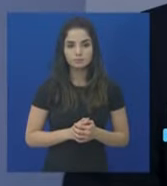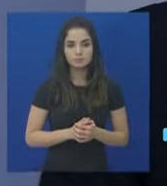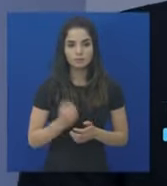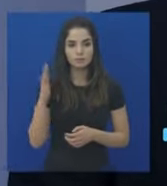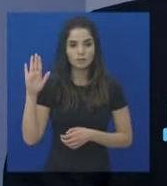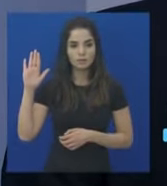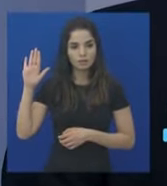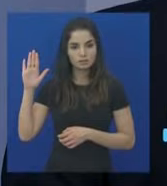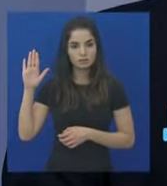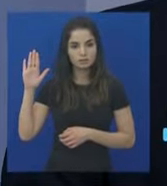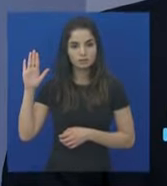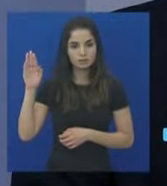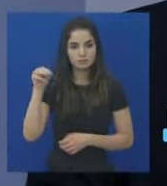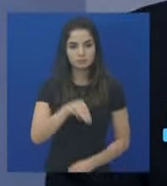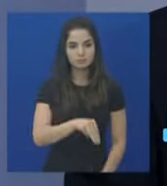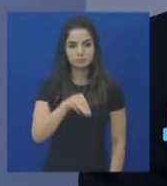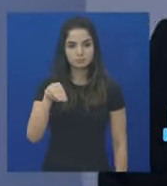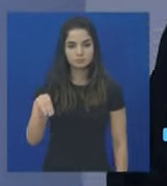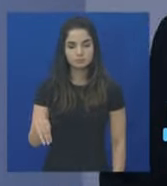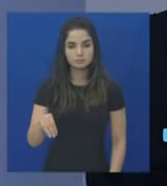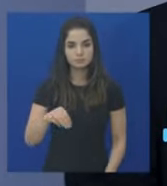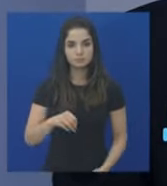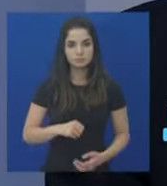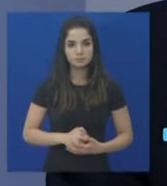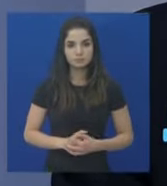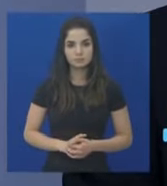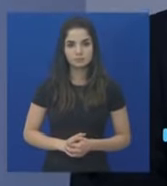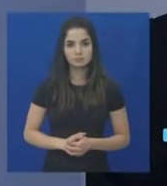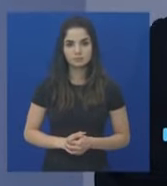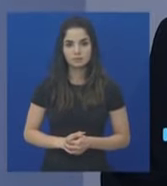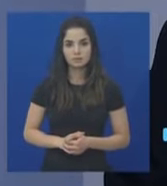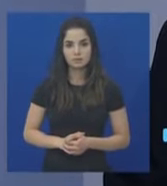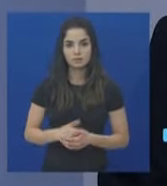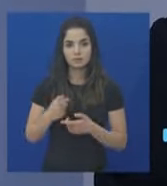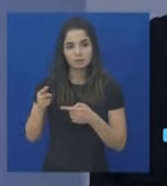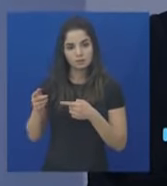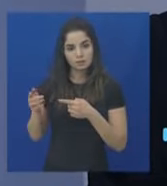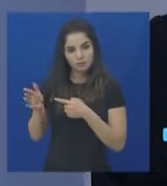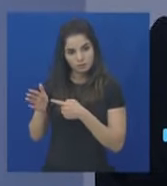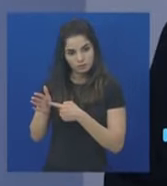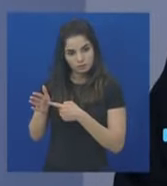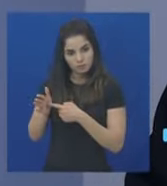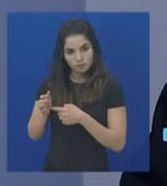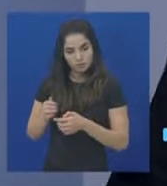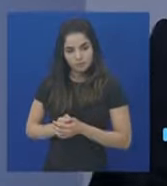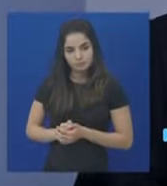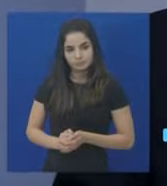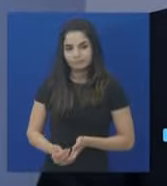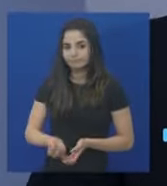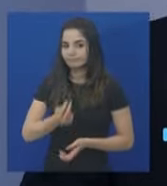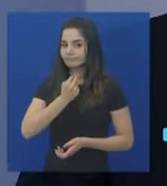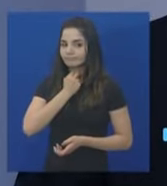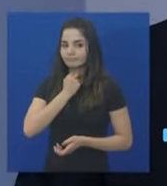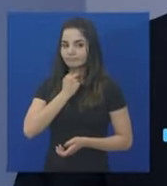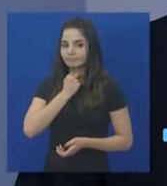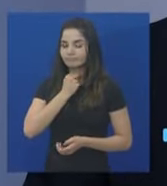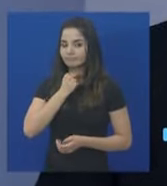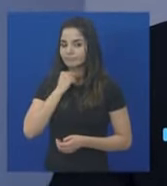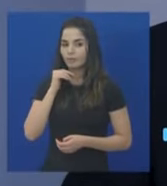Candidato Marquinhos Mendes, o senhor, indeferido por conta de contas